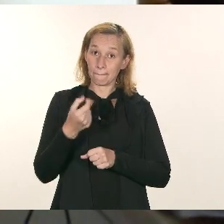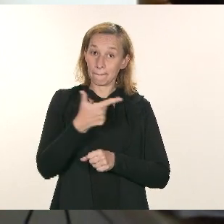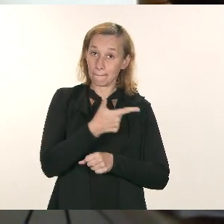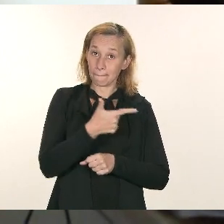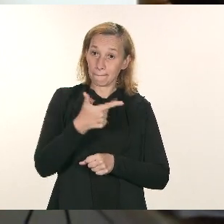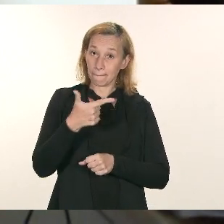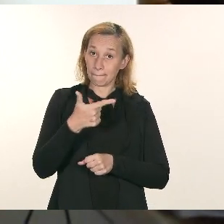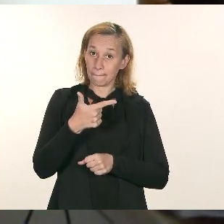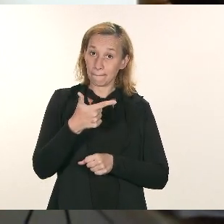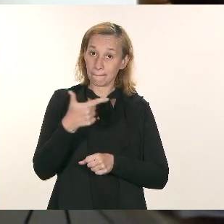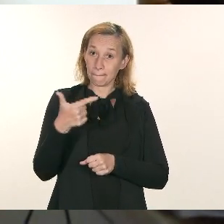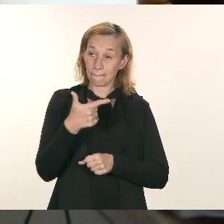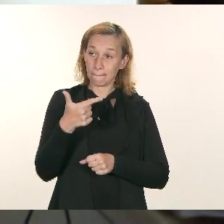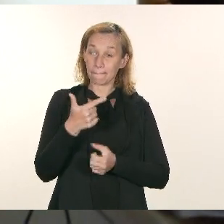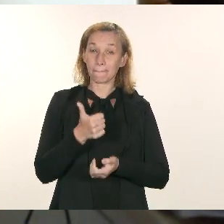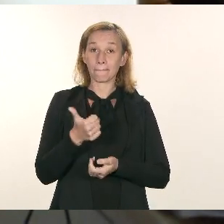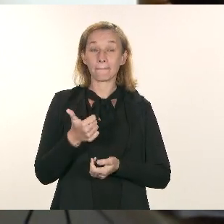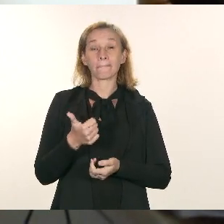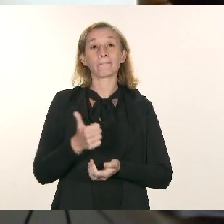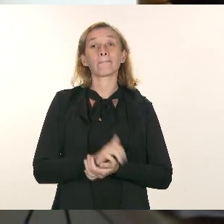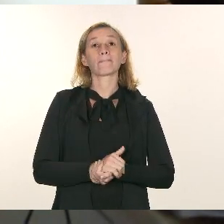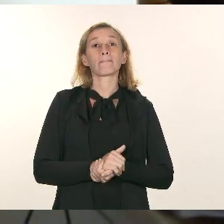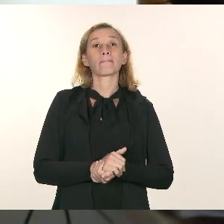22 um ano